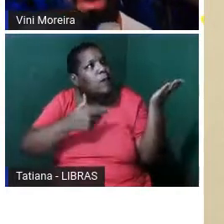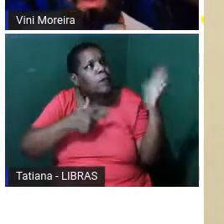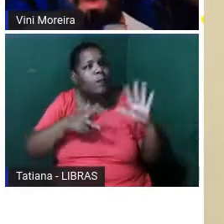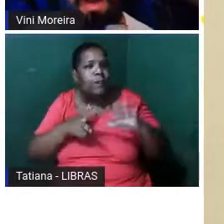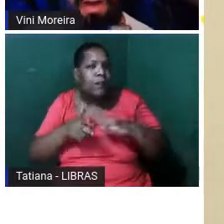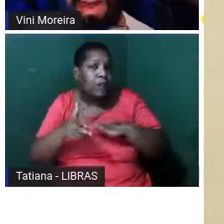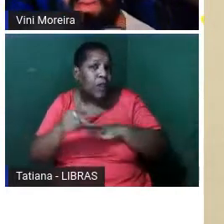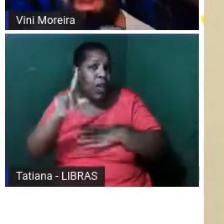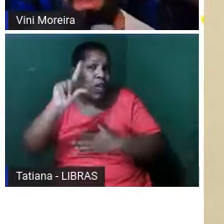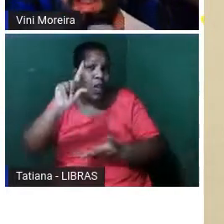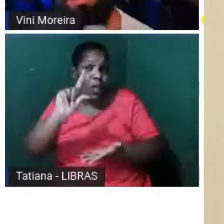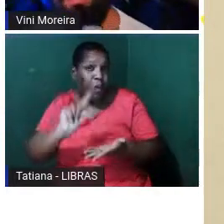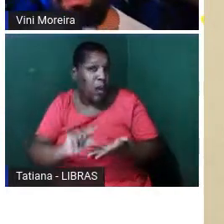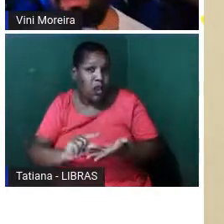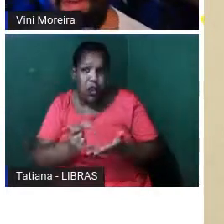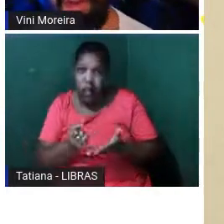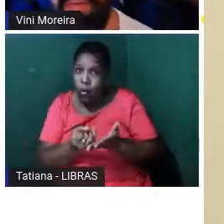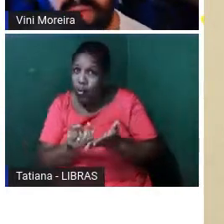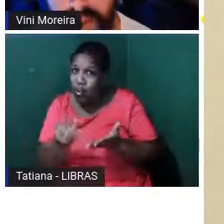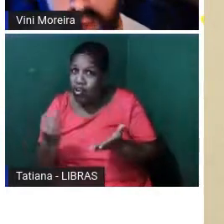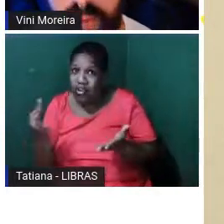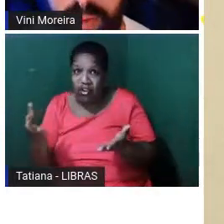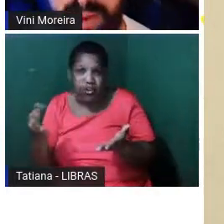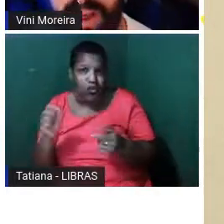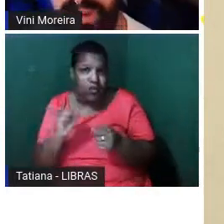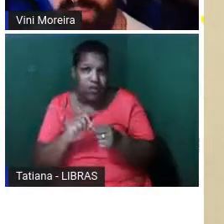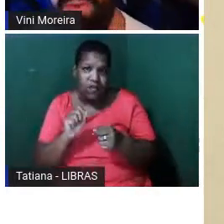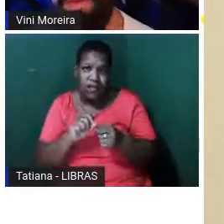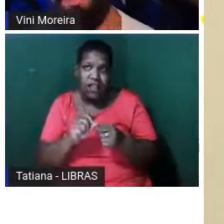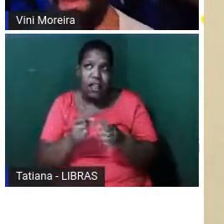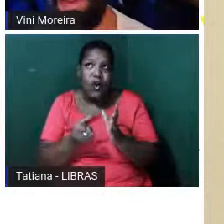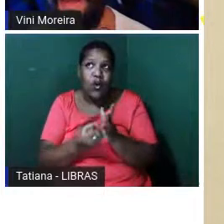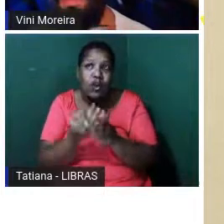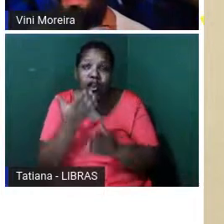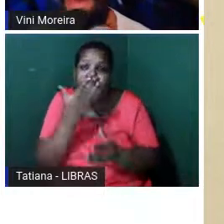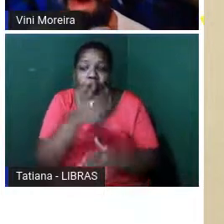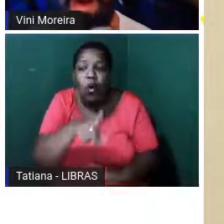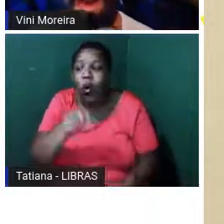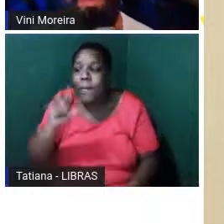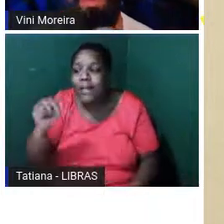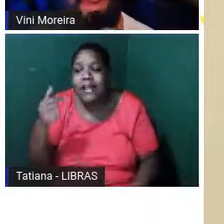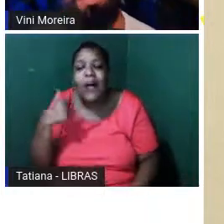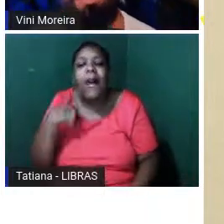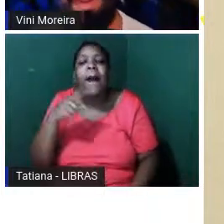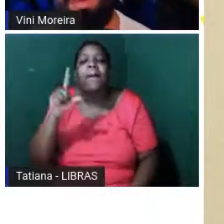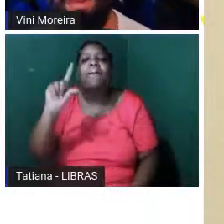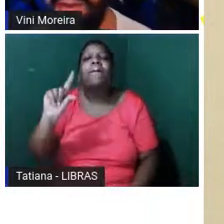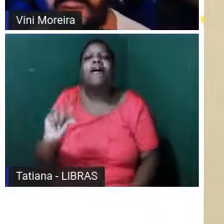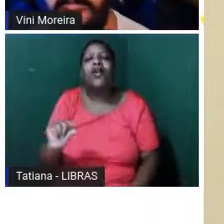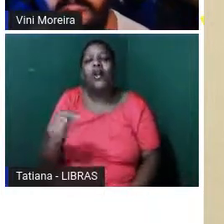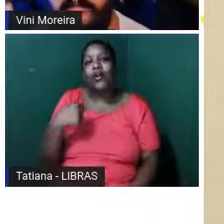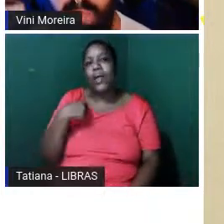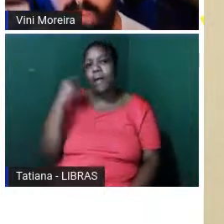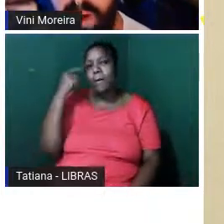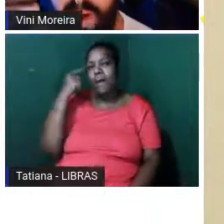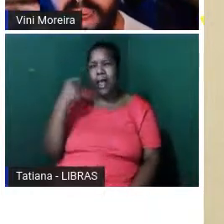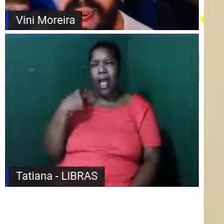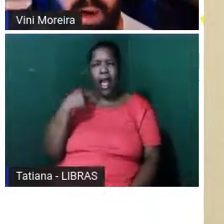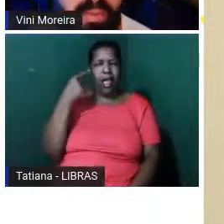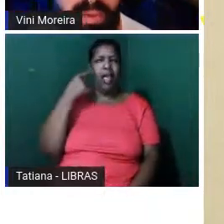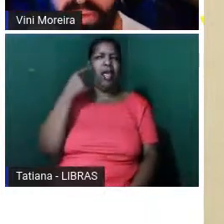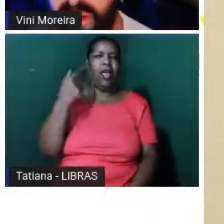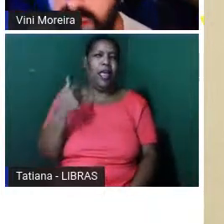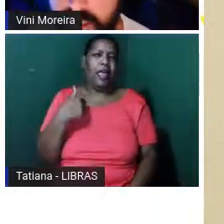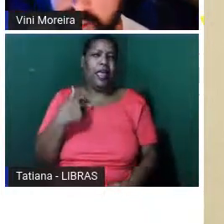menor a quantidade de coisas você tem que fazer quantidade de opções que você tem é muito menor do que a gente acha a gente acha que